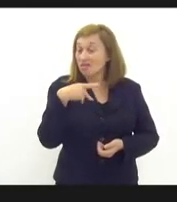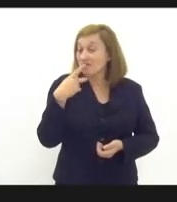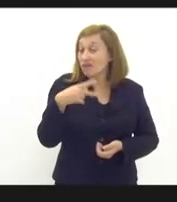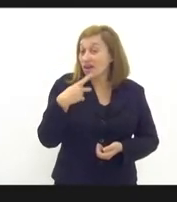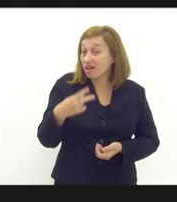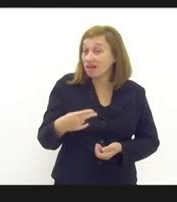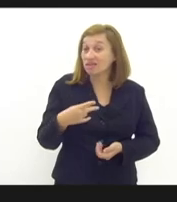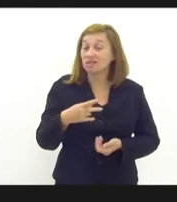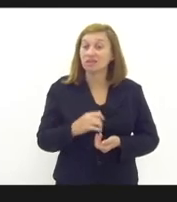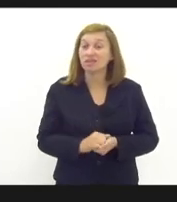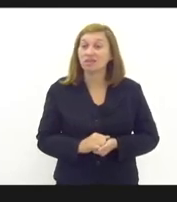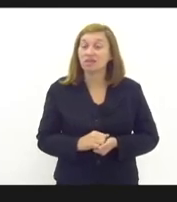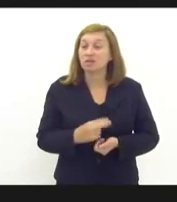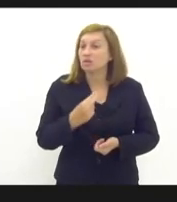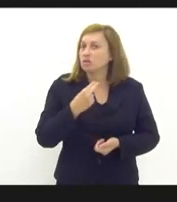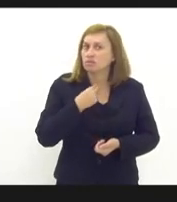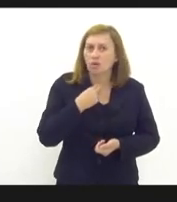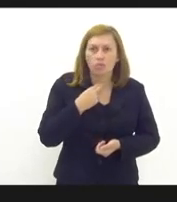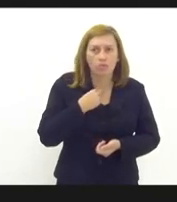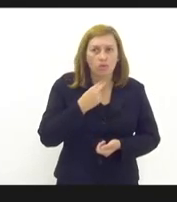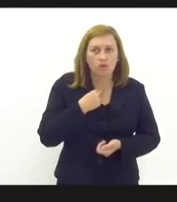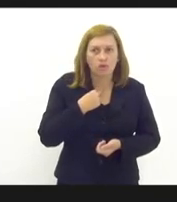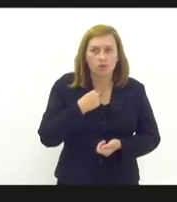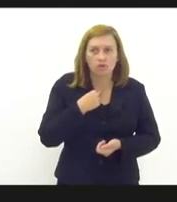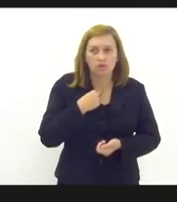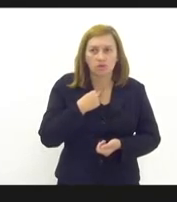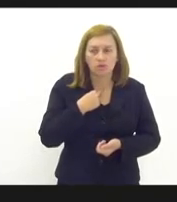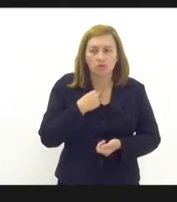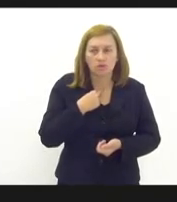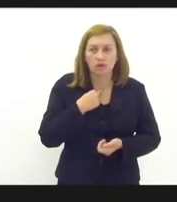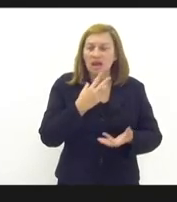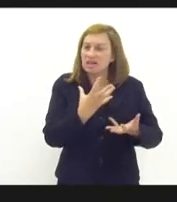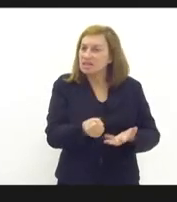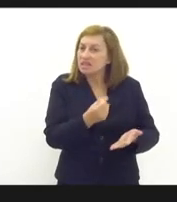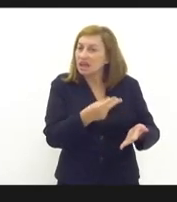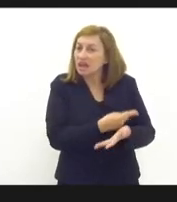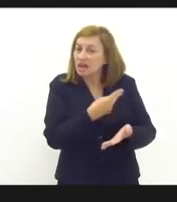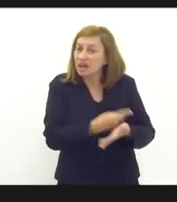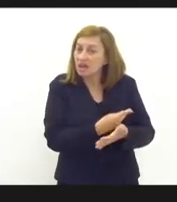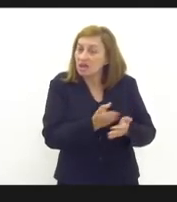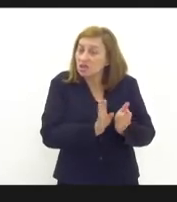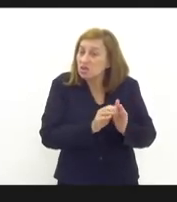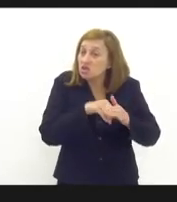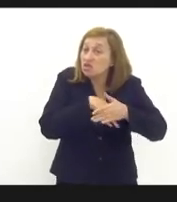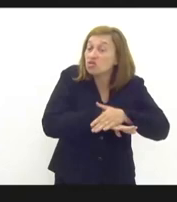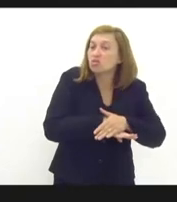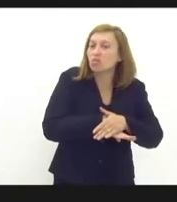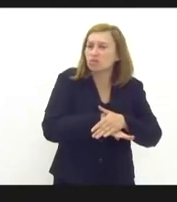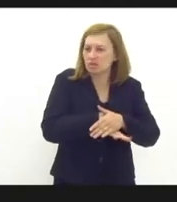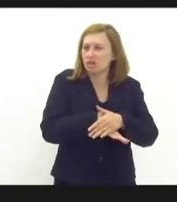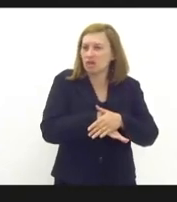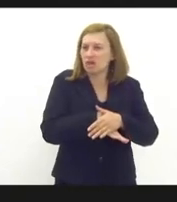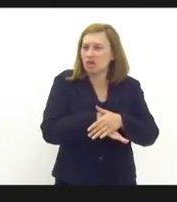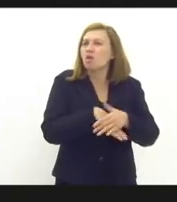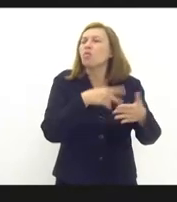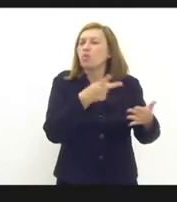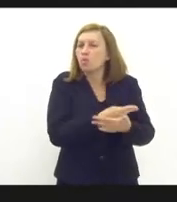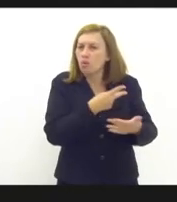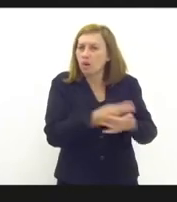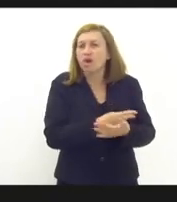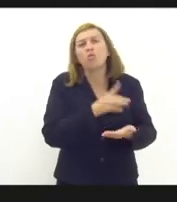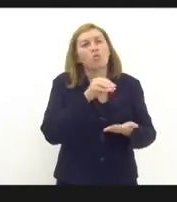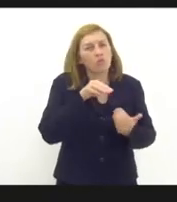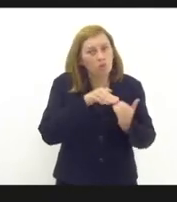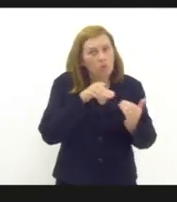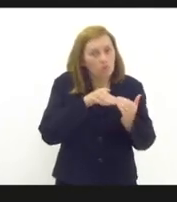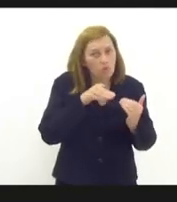dizendo, né, que nós não podemos corroborar com erros e jogar para debaixo do tapete o que está errado.